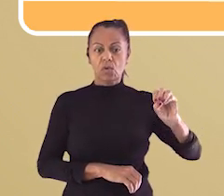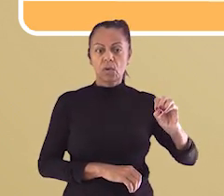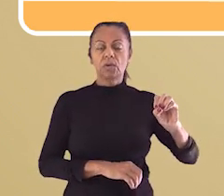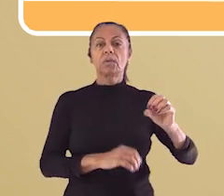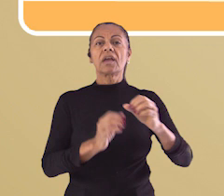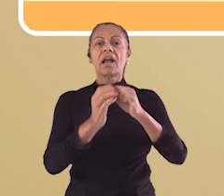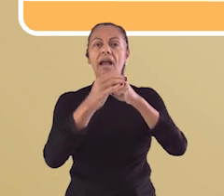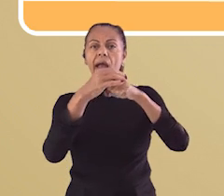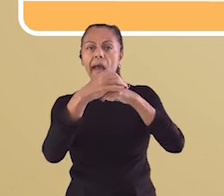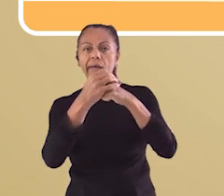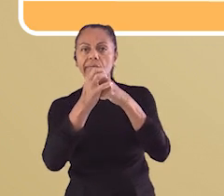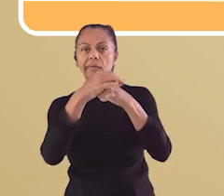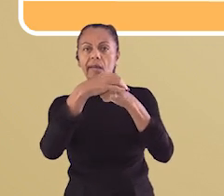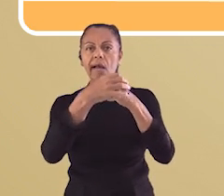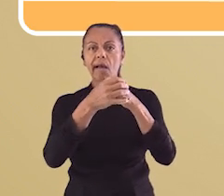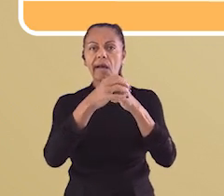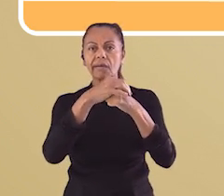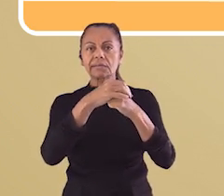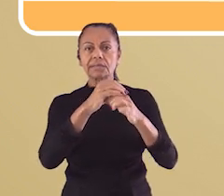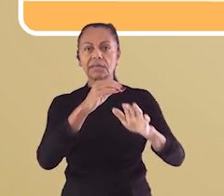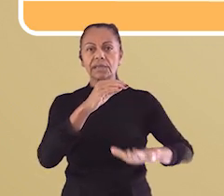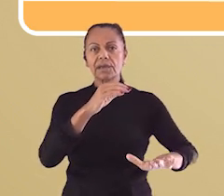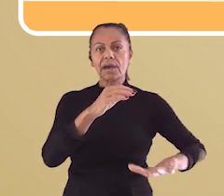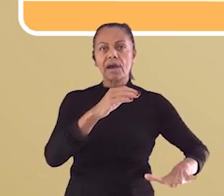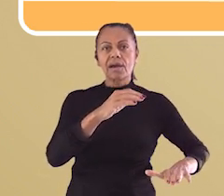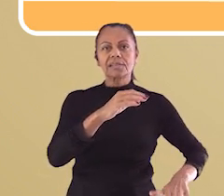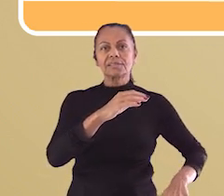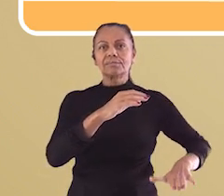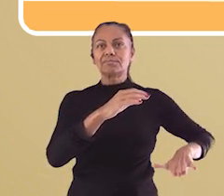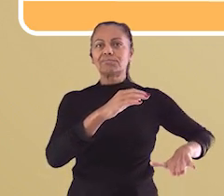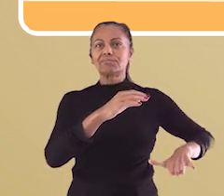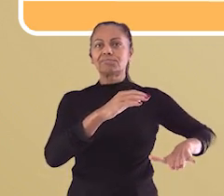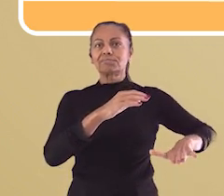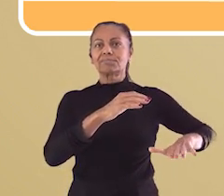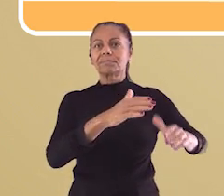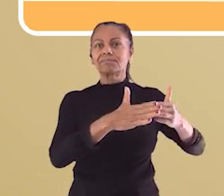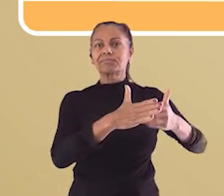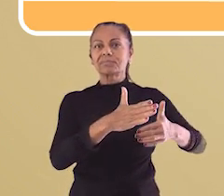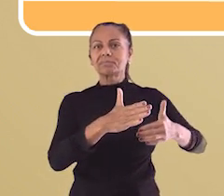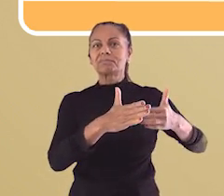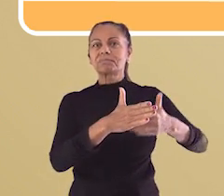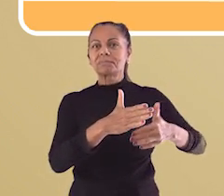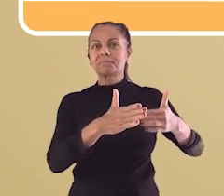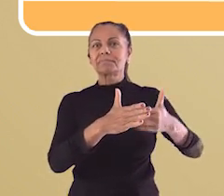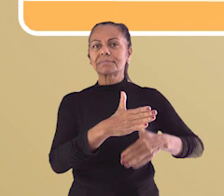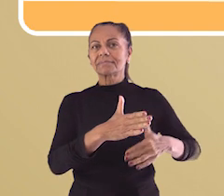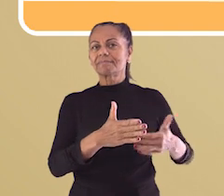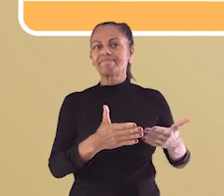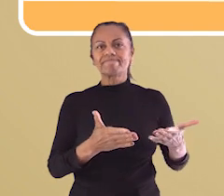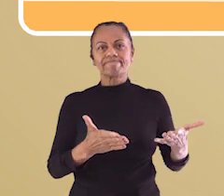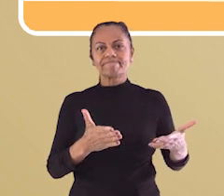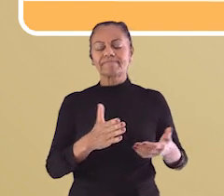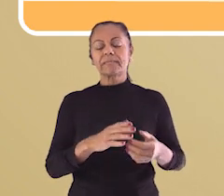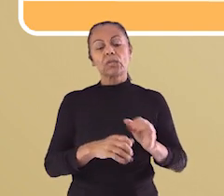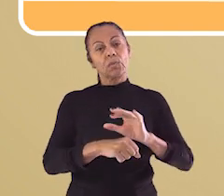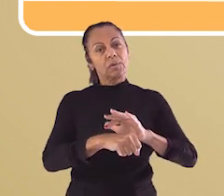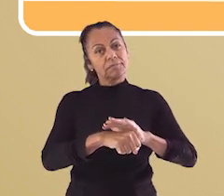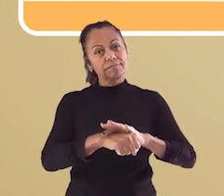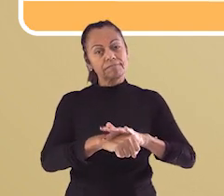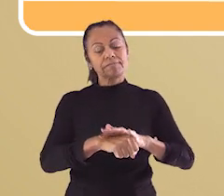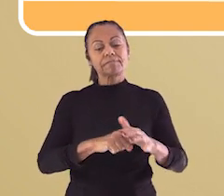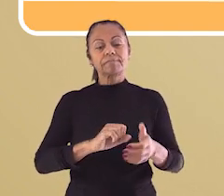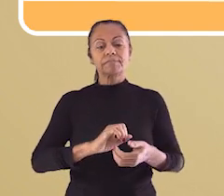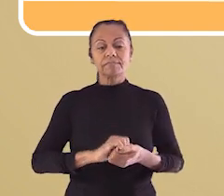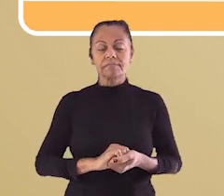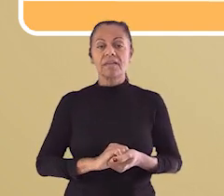o defeito de mineralização das cartilagens de crescimento numa criança e se apresenta com um retardo no